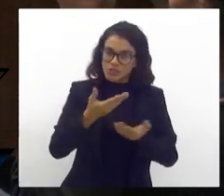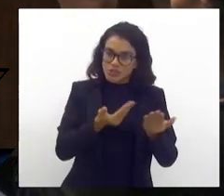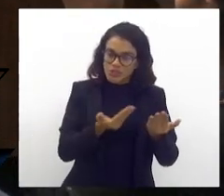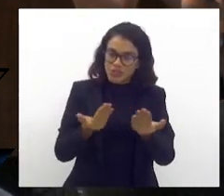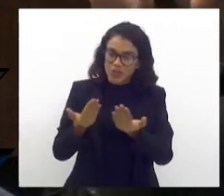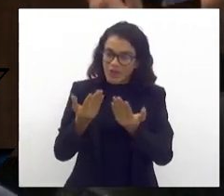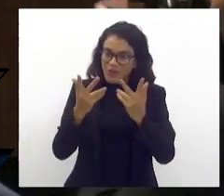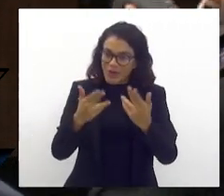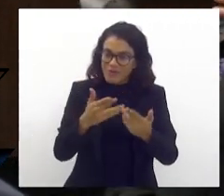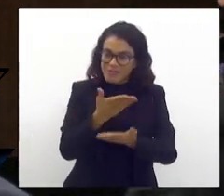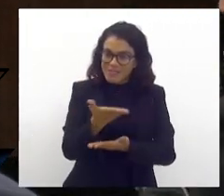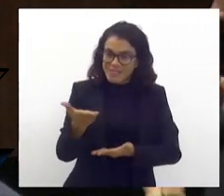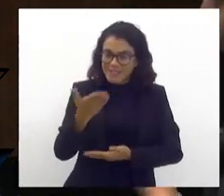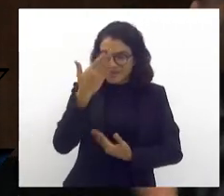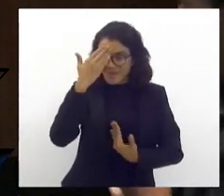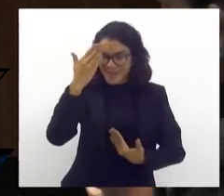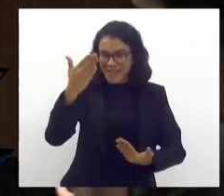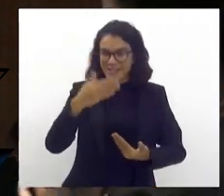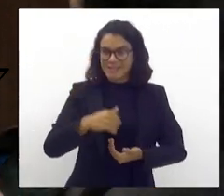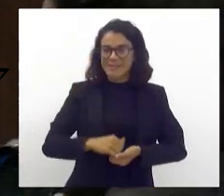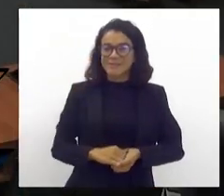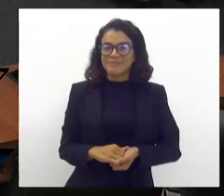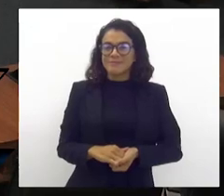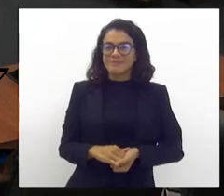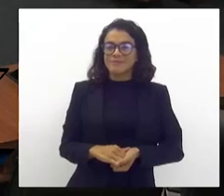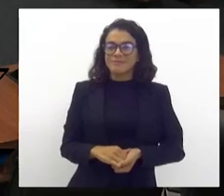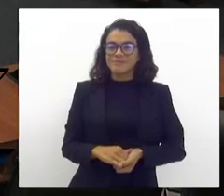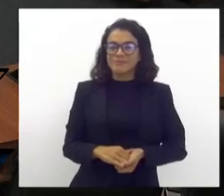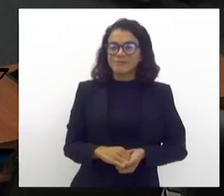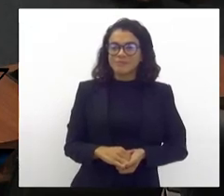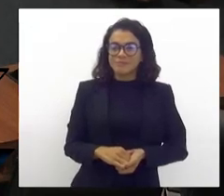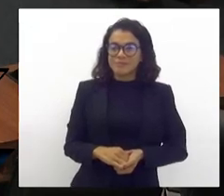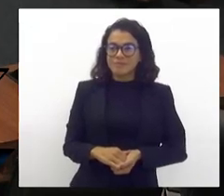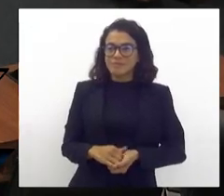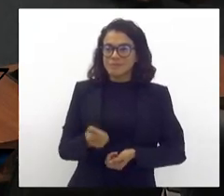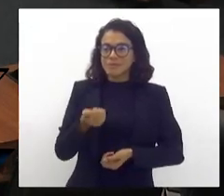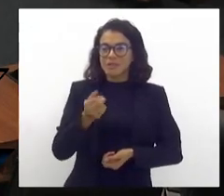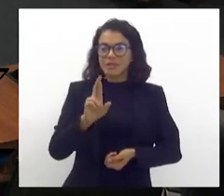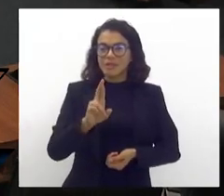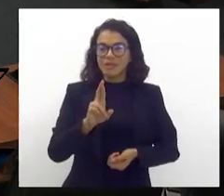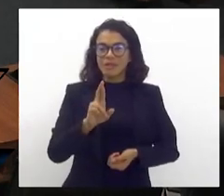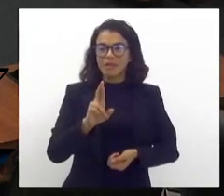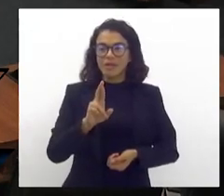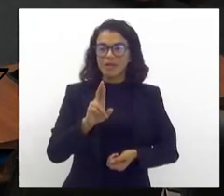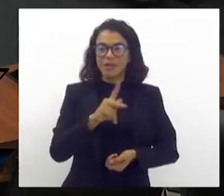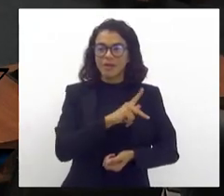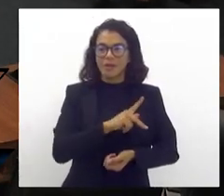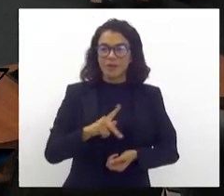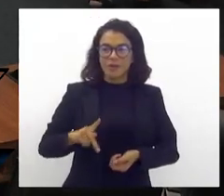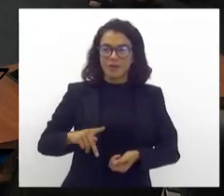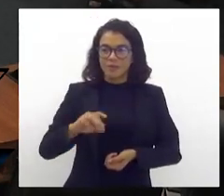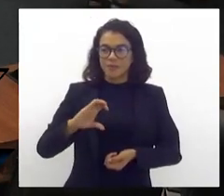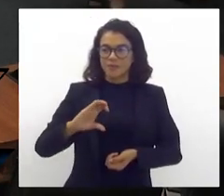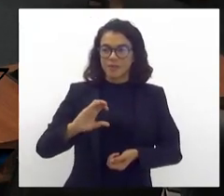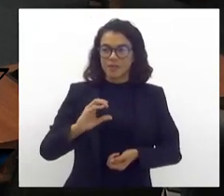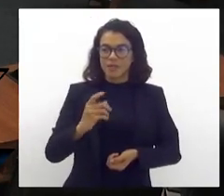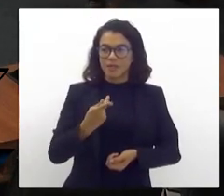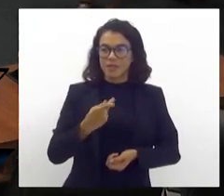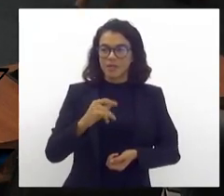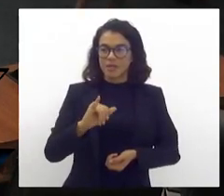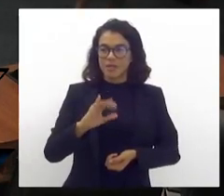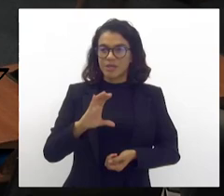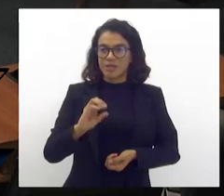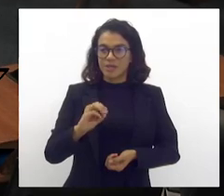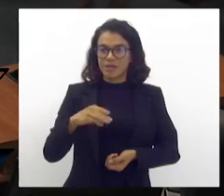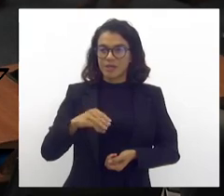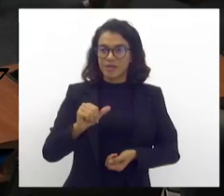tá? Obrigado aí, presidente. Fica com Deus. Senhor presidente. Muito obrigado, deputado Brazão. Deputado Chico Machado. Inicialmente,